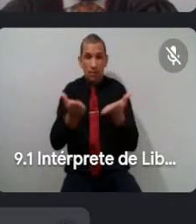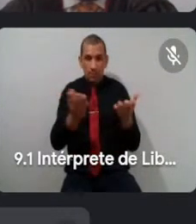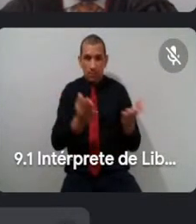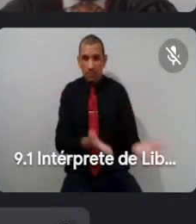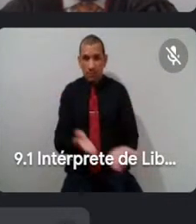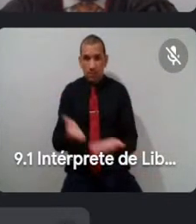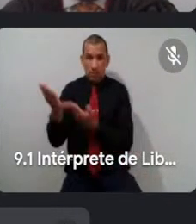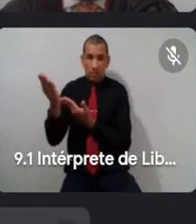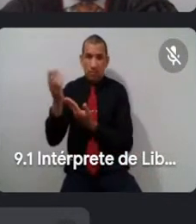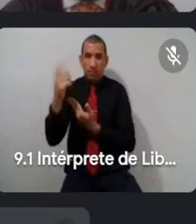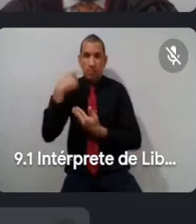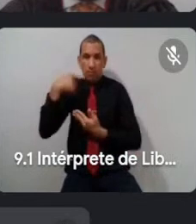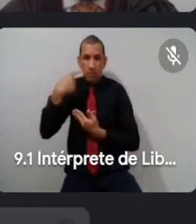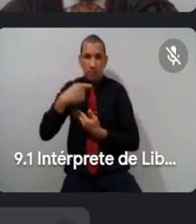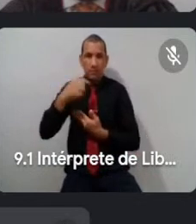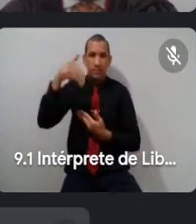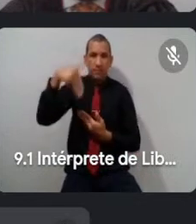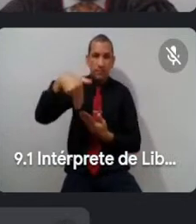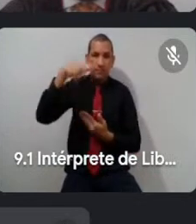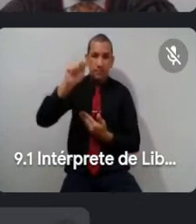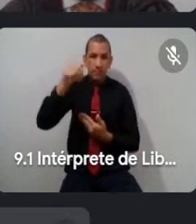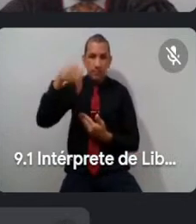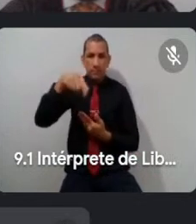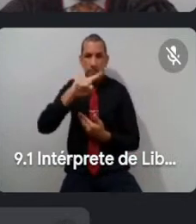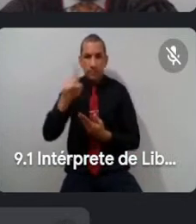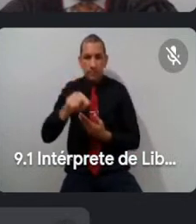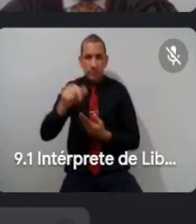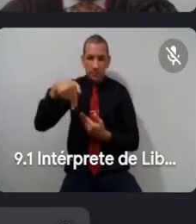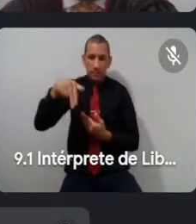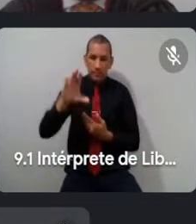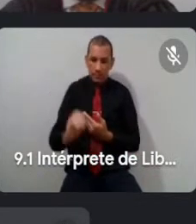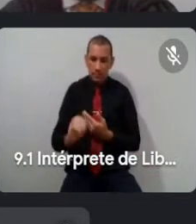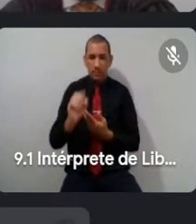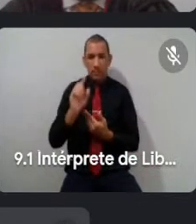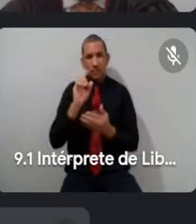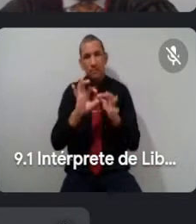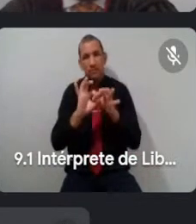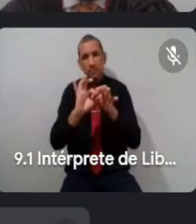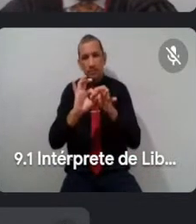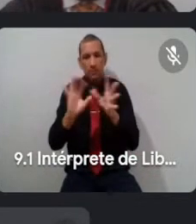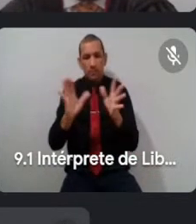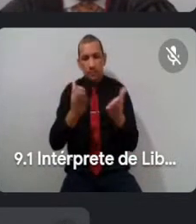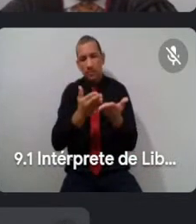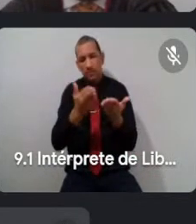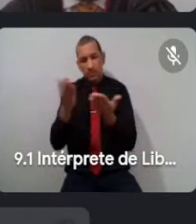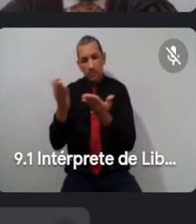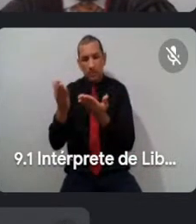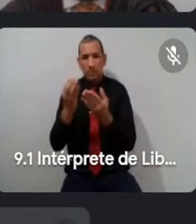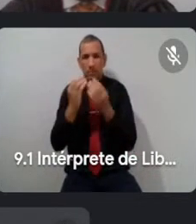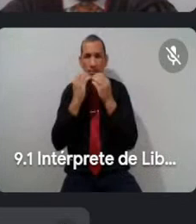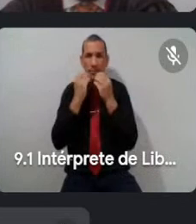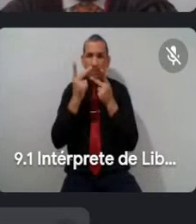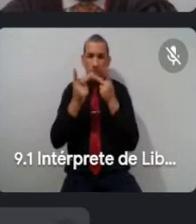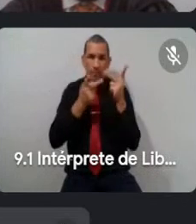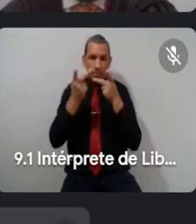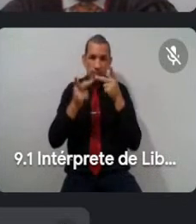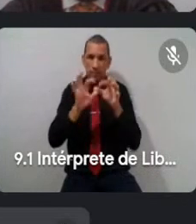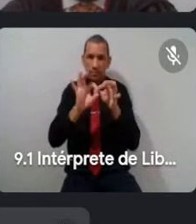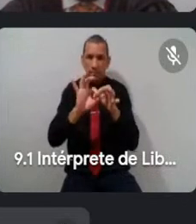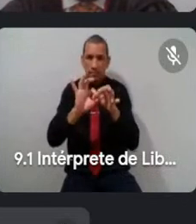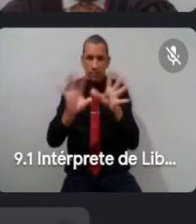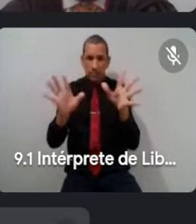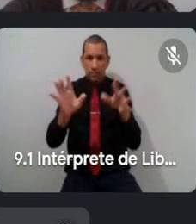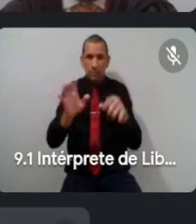tempo todo toma exame se quiser fazer algum contraponto como o senhor falou que estou fazendo a palavra está